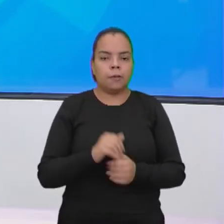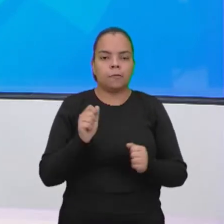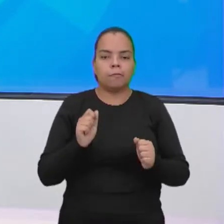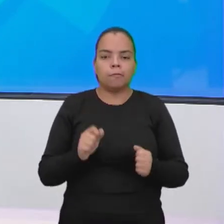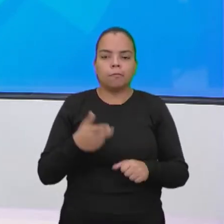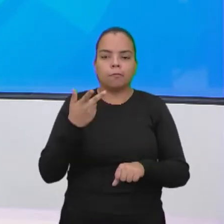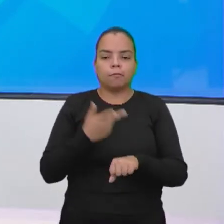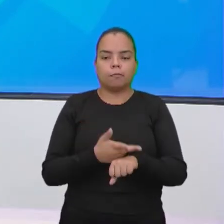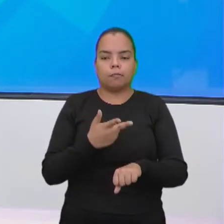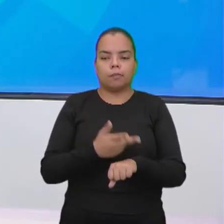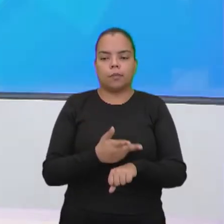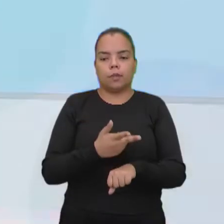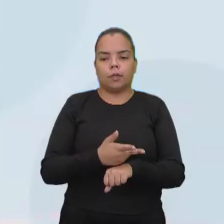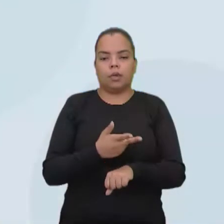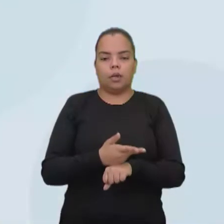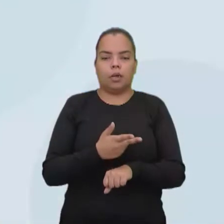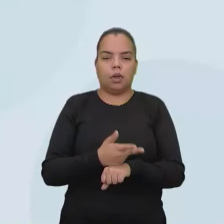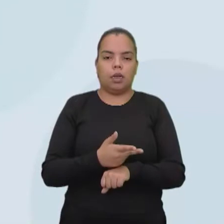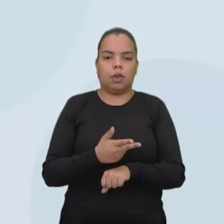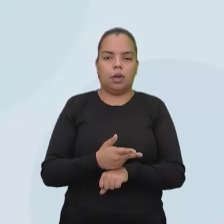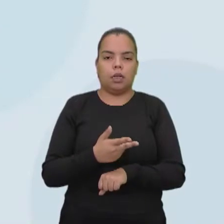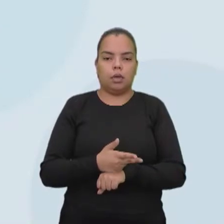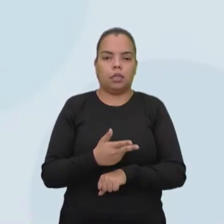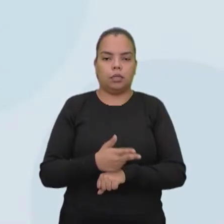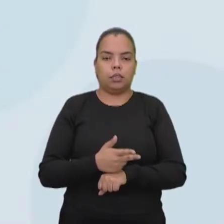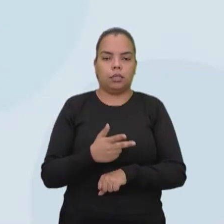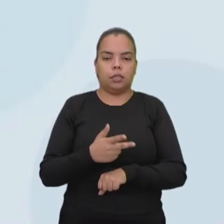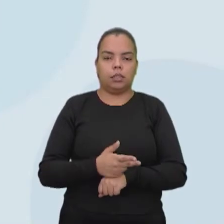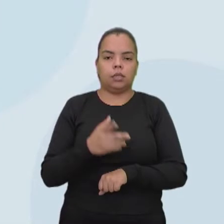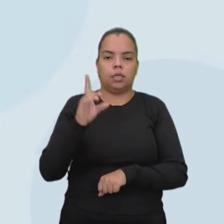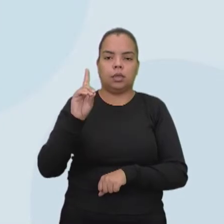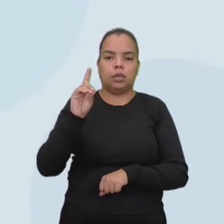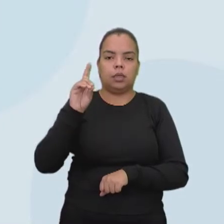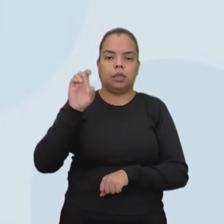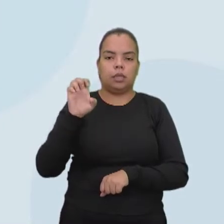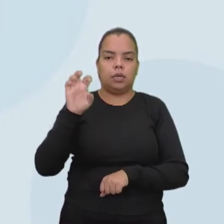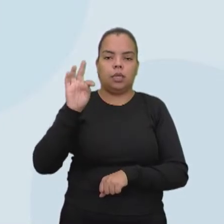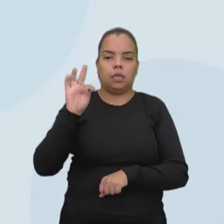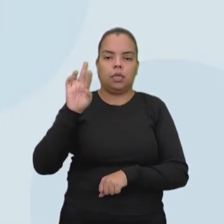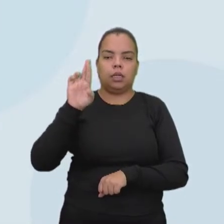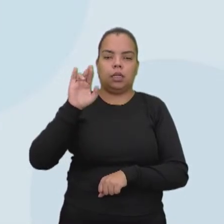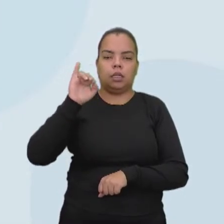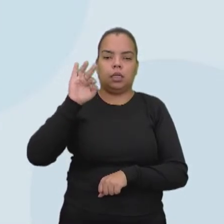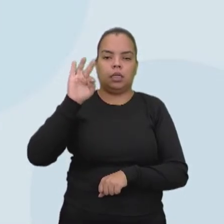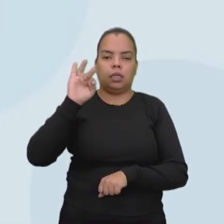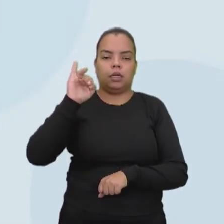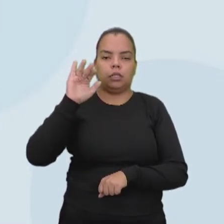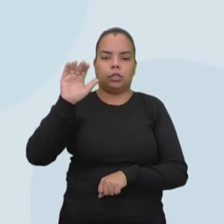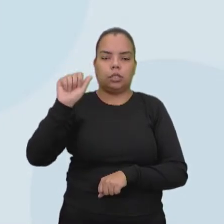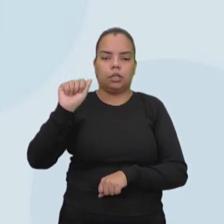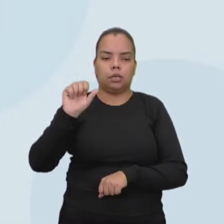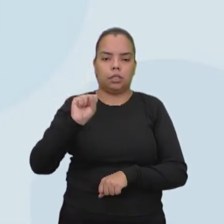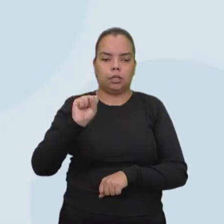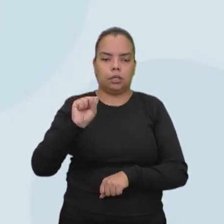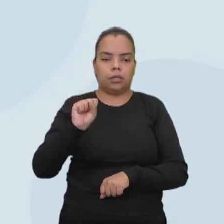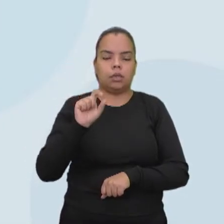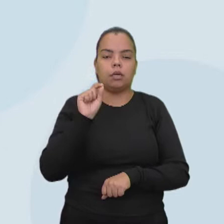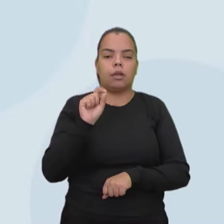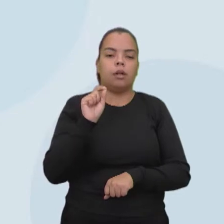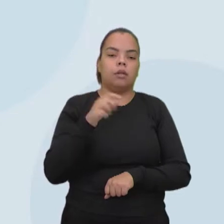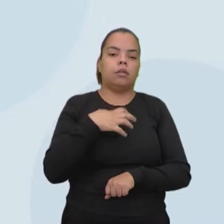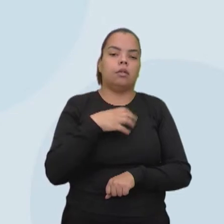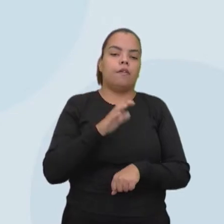rochas sedimentares detríticas, também chamadas de clásticas, são aquelas formadas pela deposição